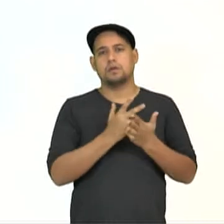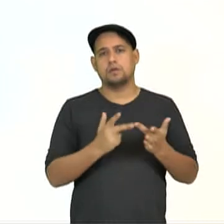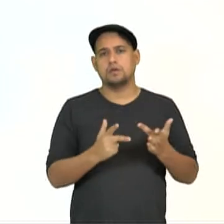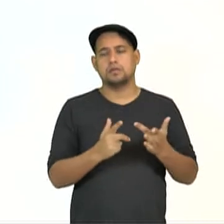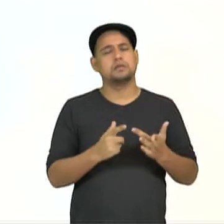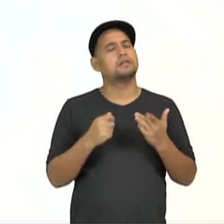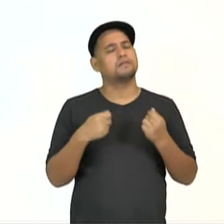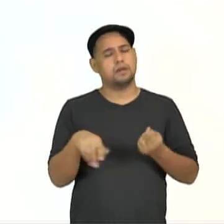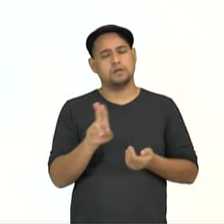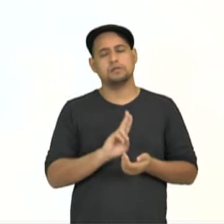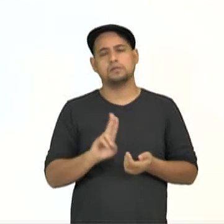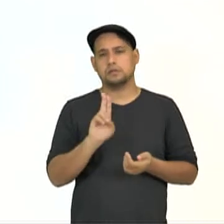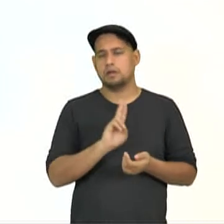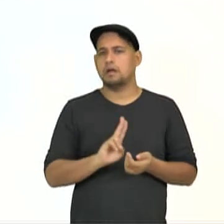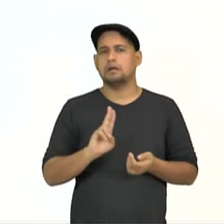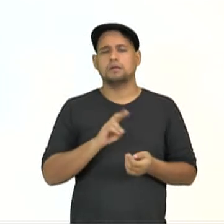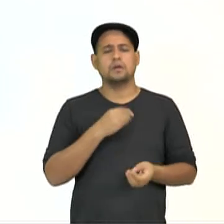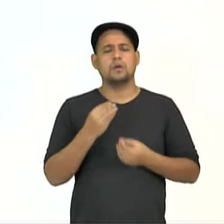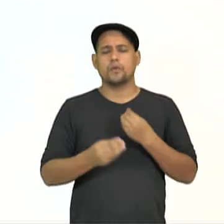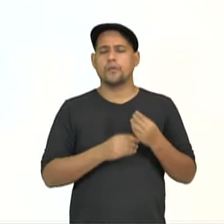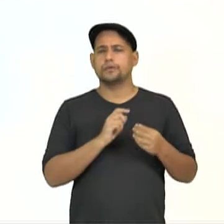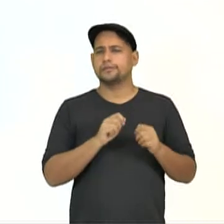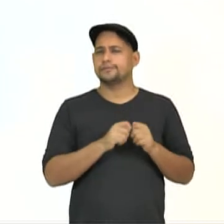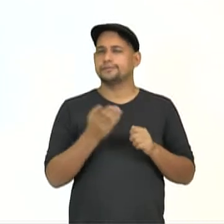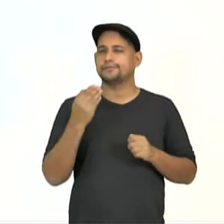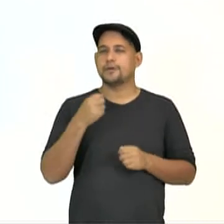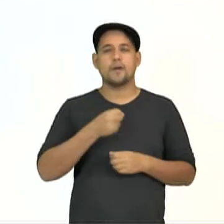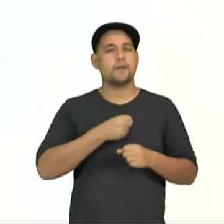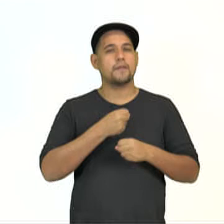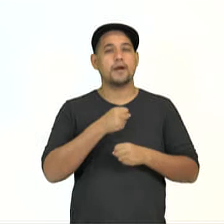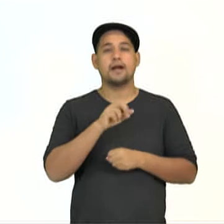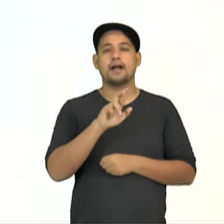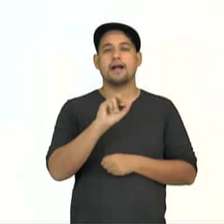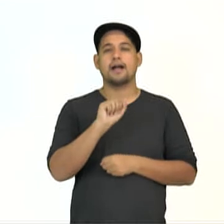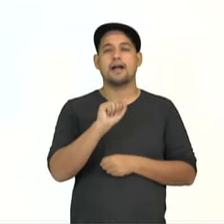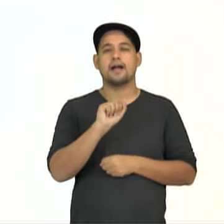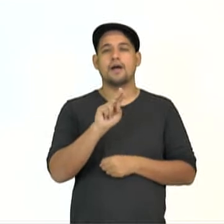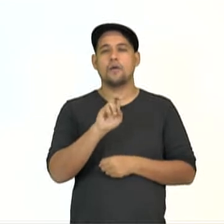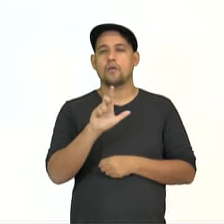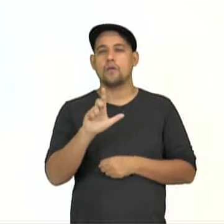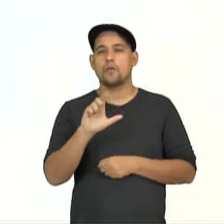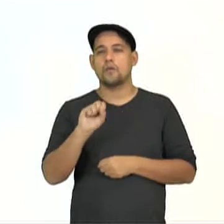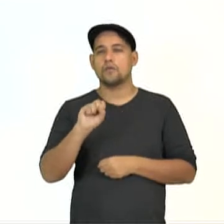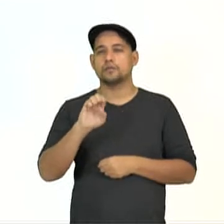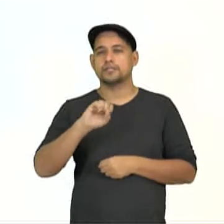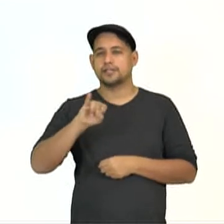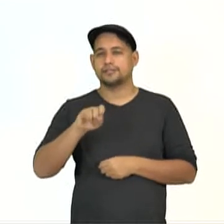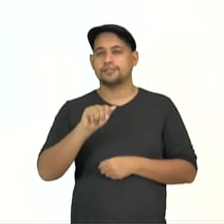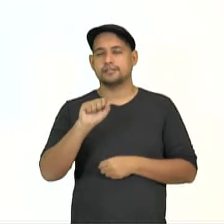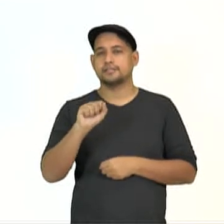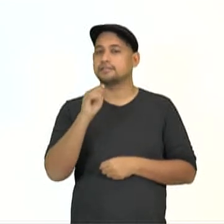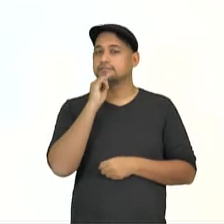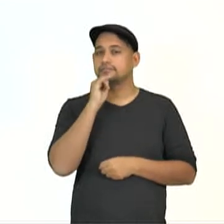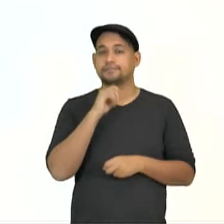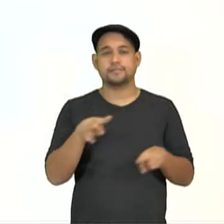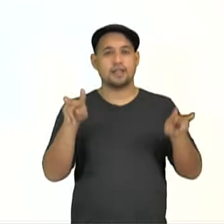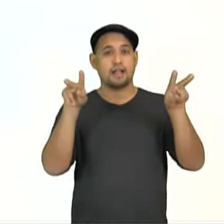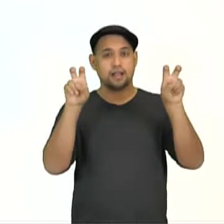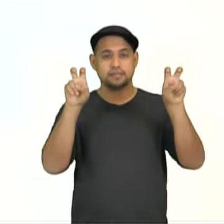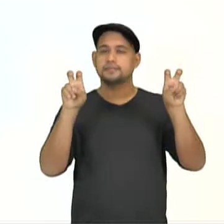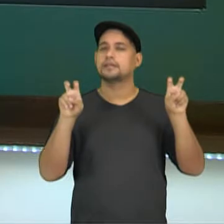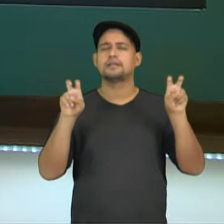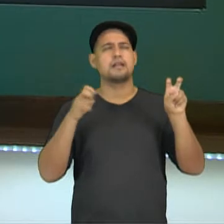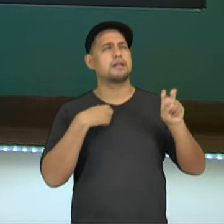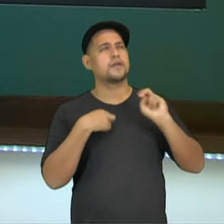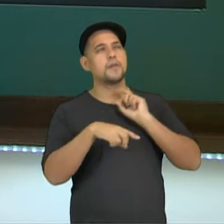vai colocar lá, né? Como dizia Raul Seixas, 2 pontos, ele vai colocar aspas também, né? E vai dizer lá,